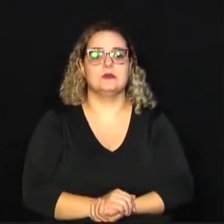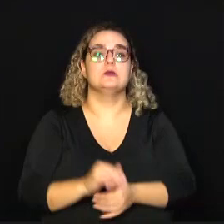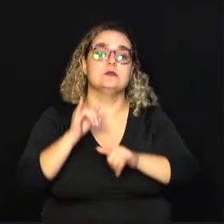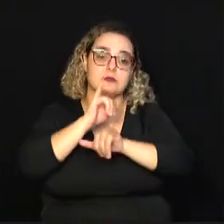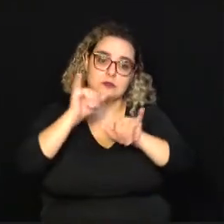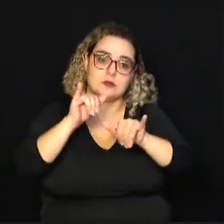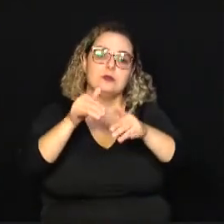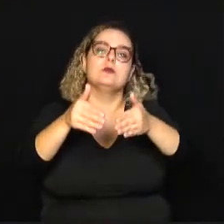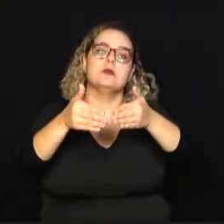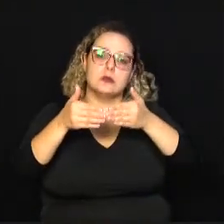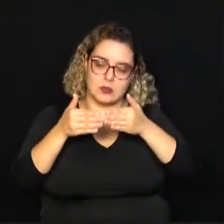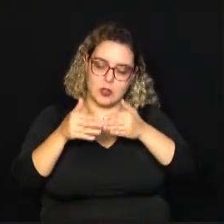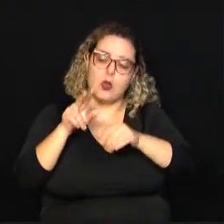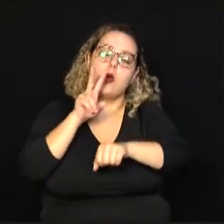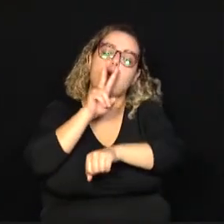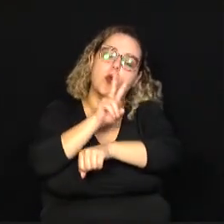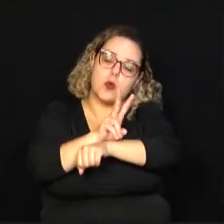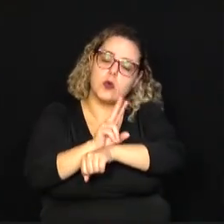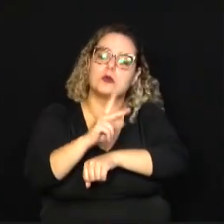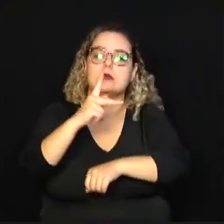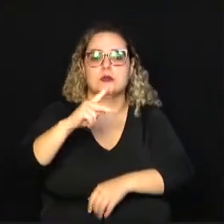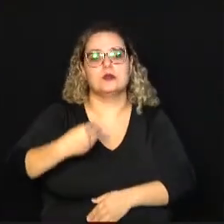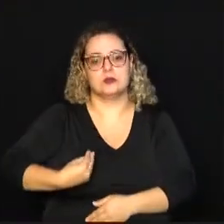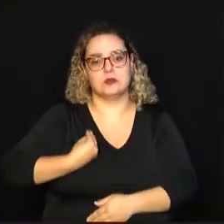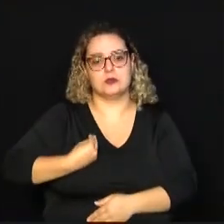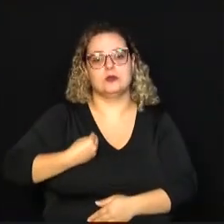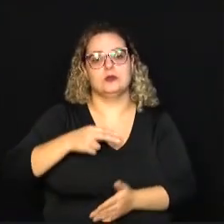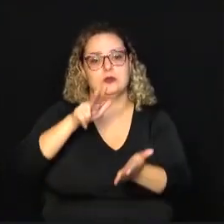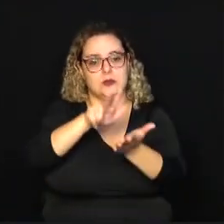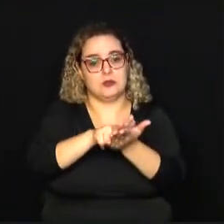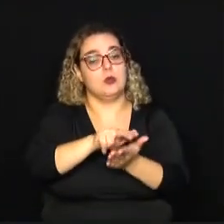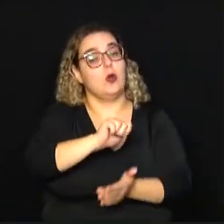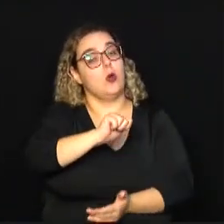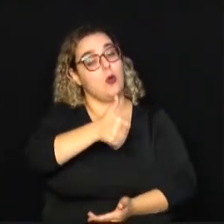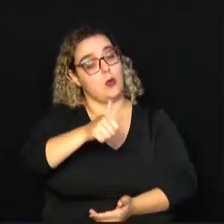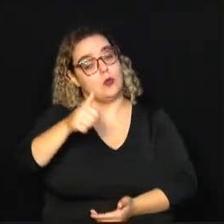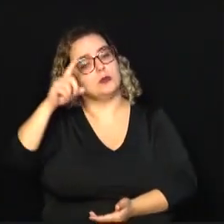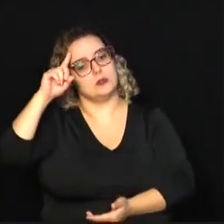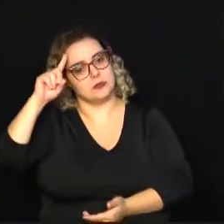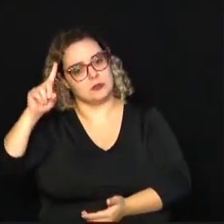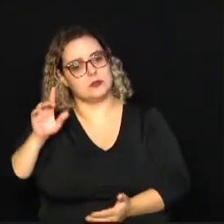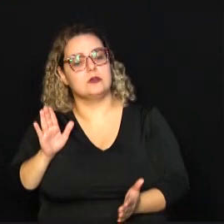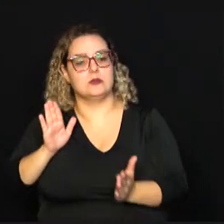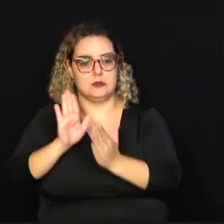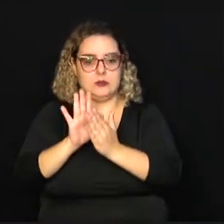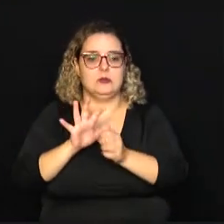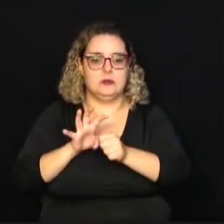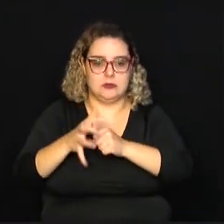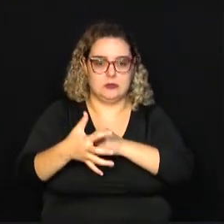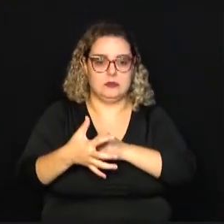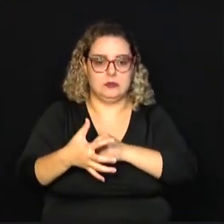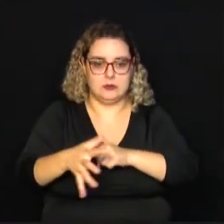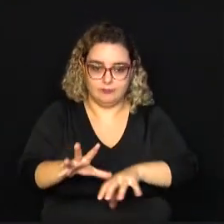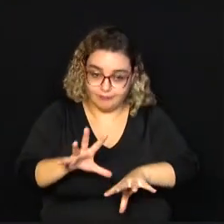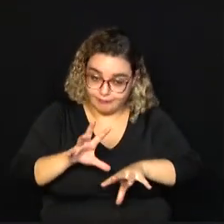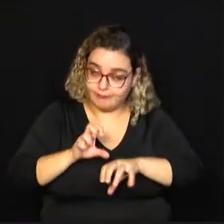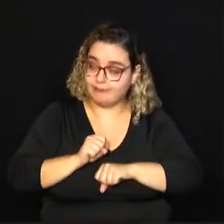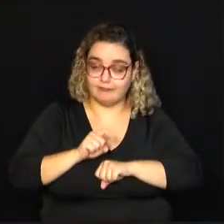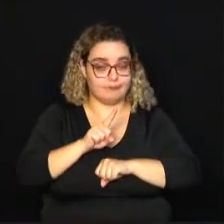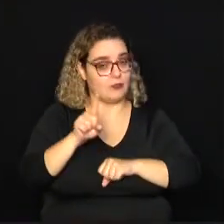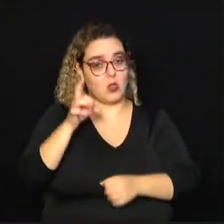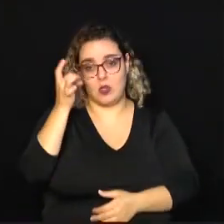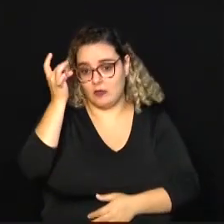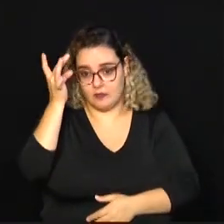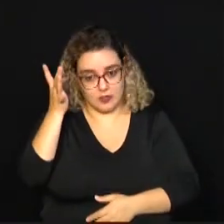por favor, cuidem-se, né? Eu tive internada há 11 dias, enfrentei a Covid, né, aí não foi